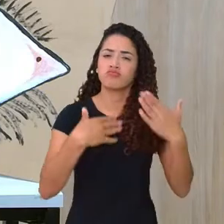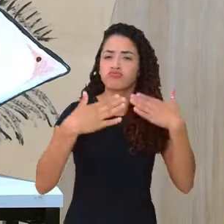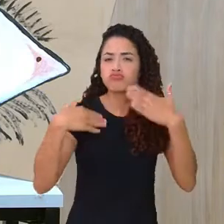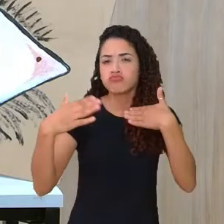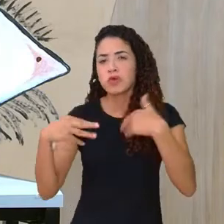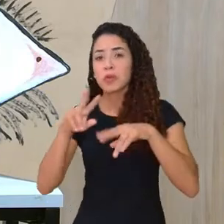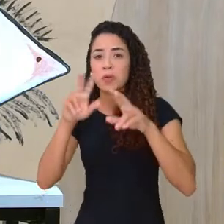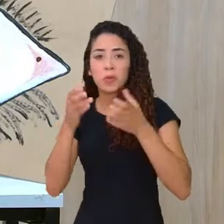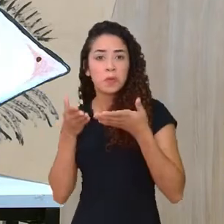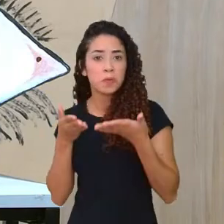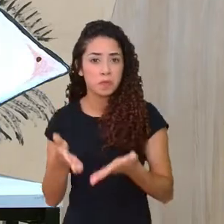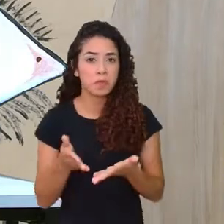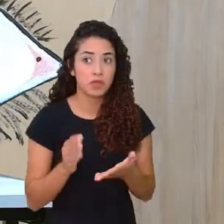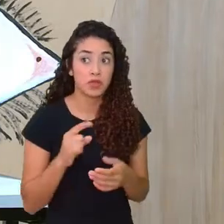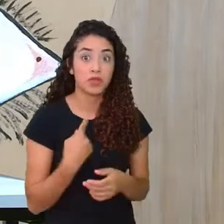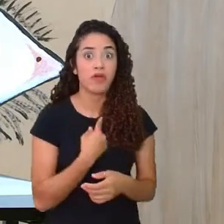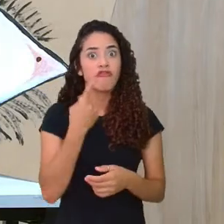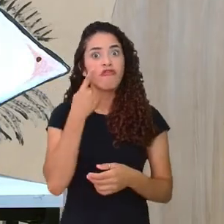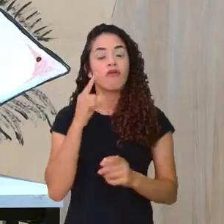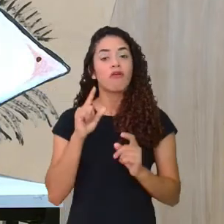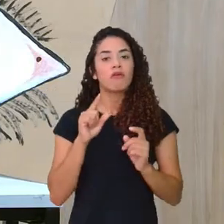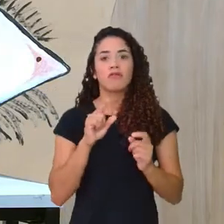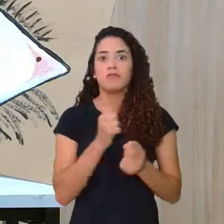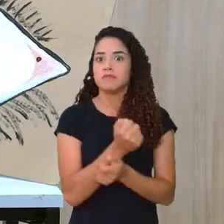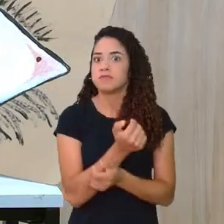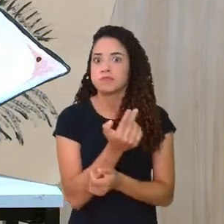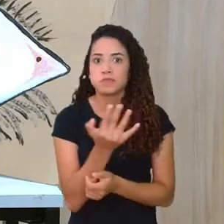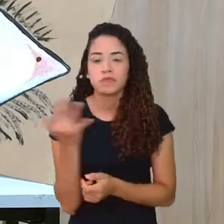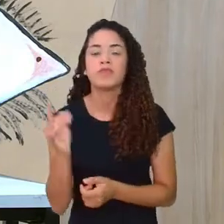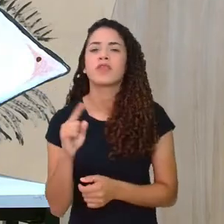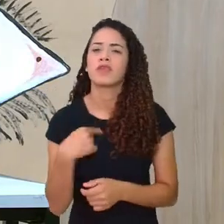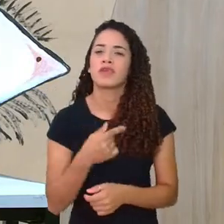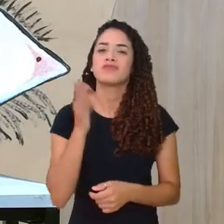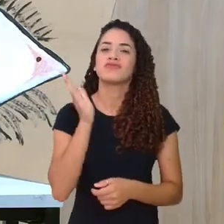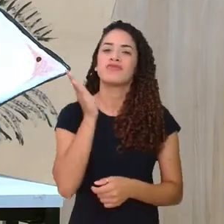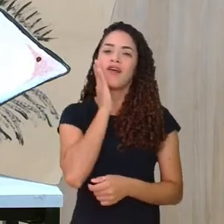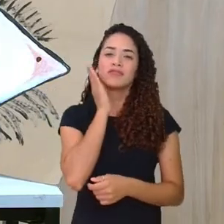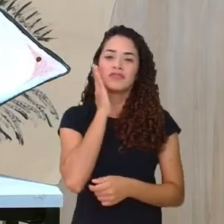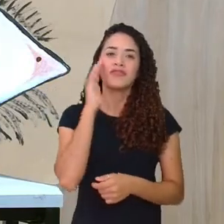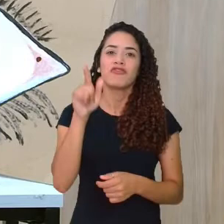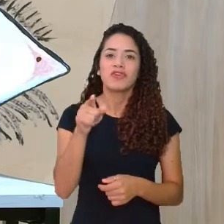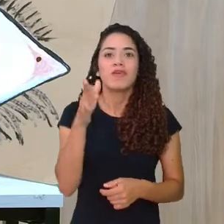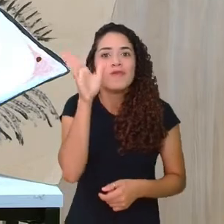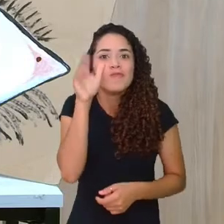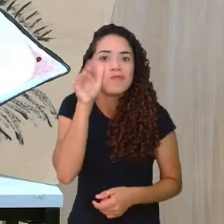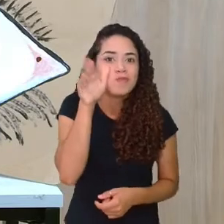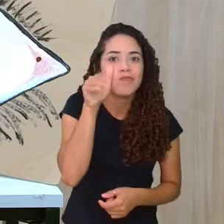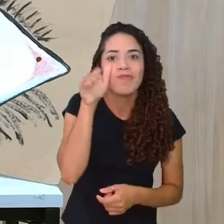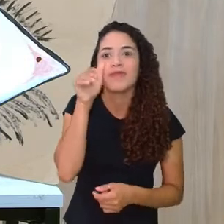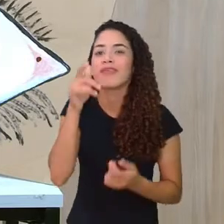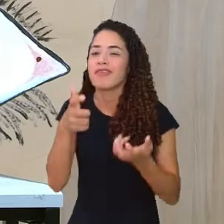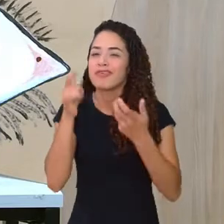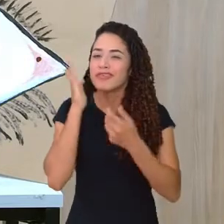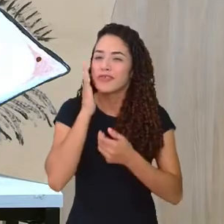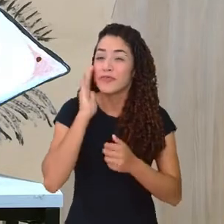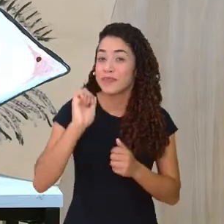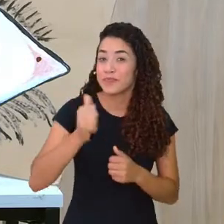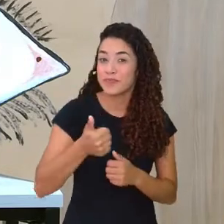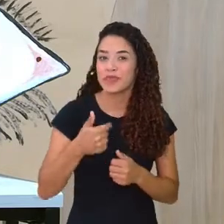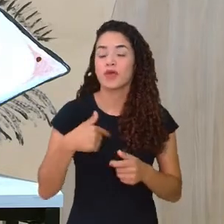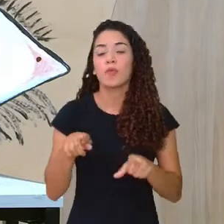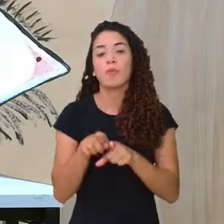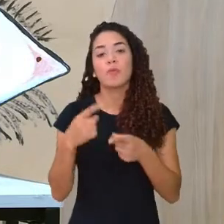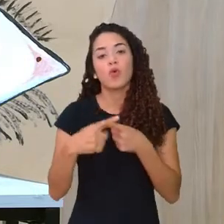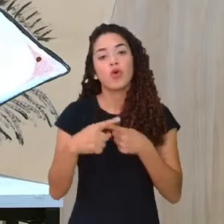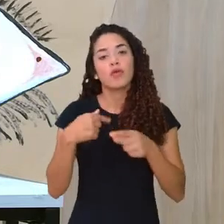Vamos ver, né, uma série de coisas. Eu acredito que vocês devem estar, né, curiosos, porque, pessoal, na minha mesa